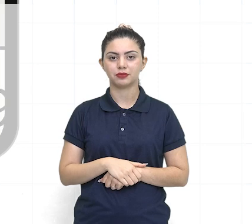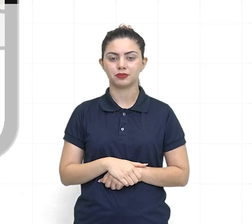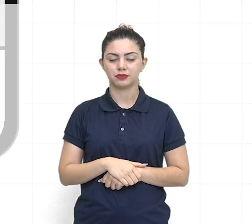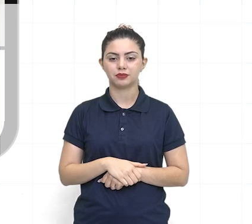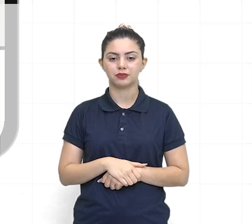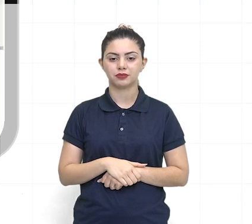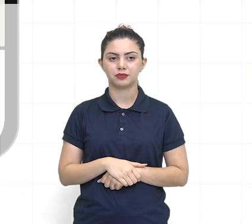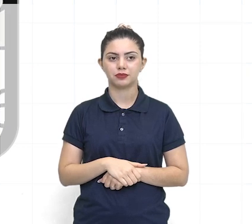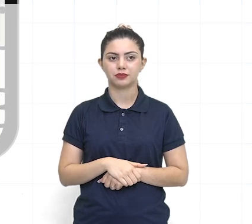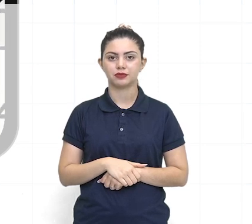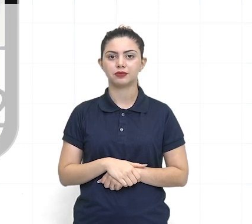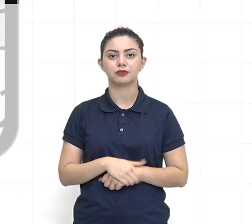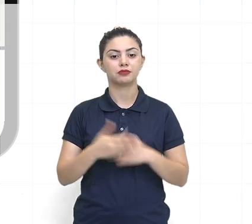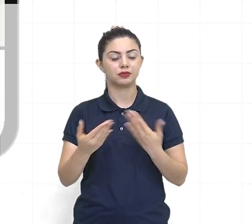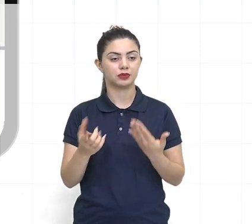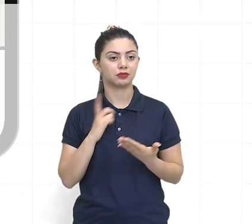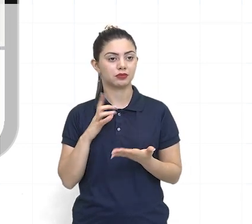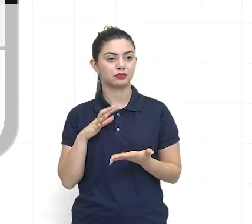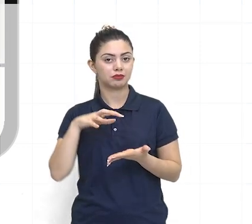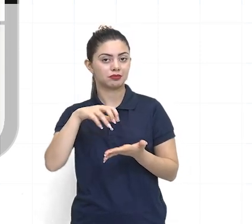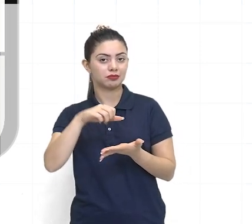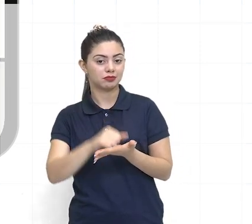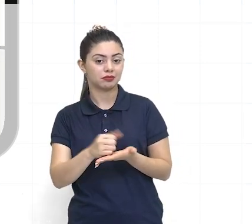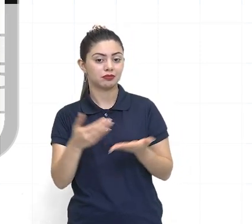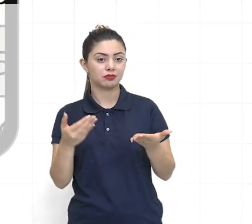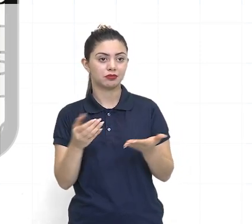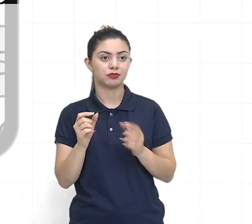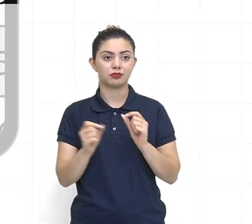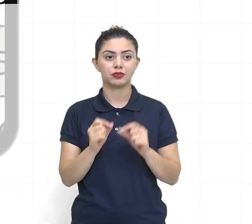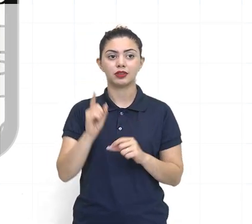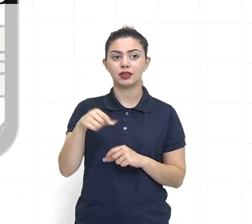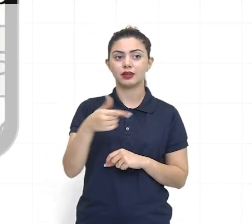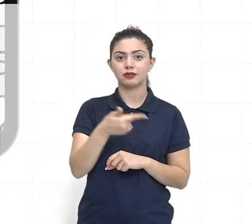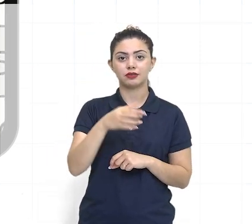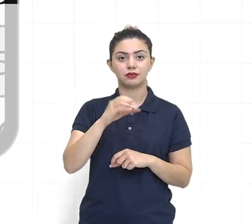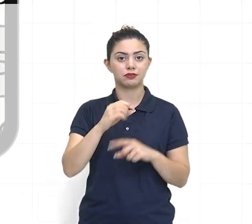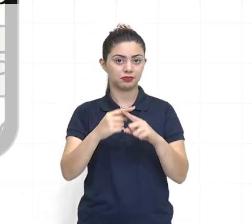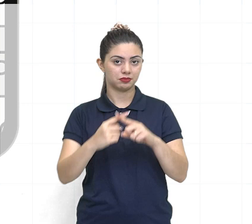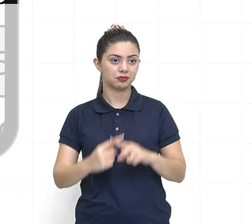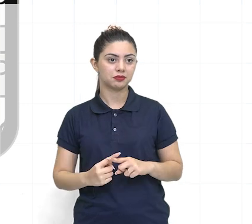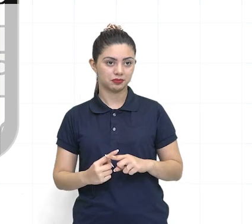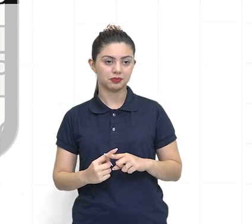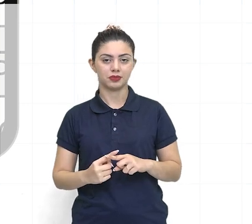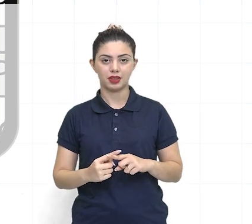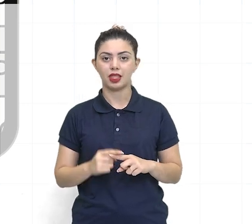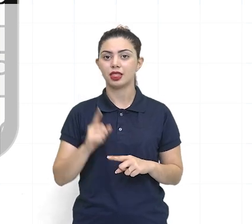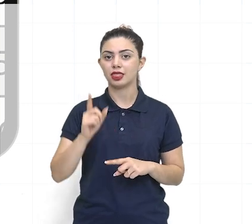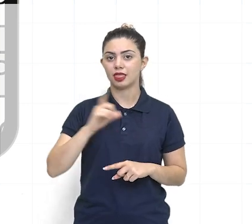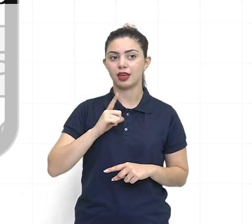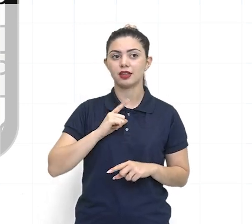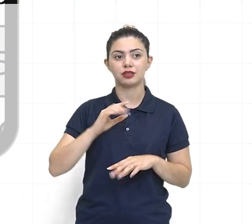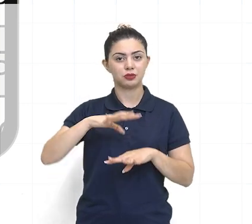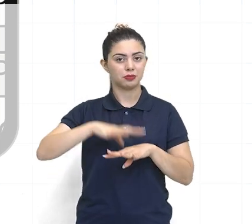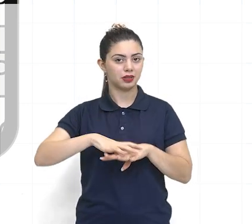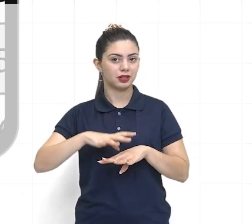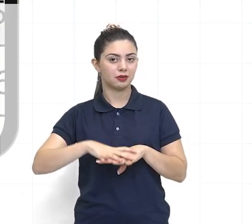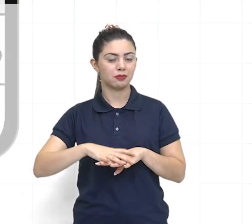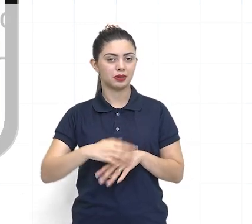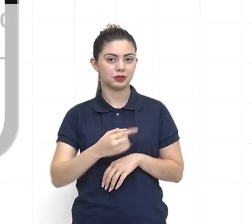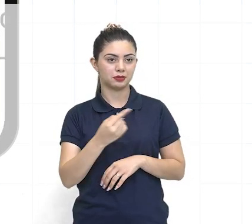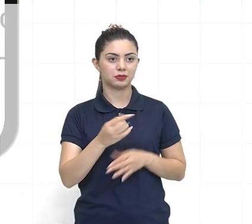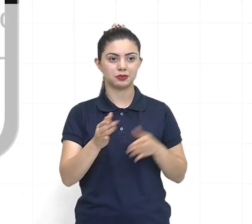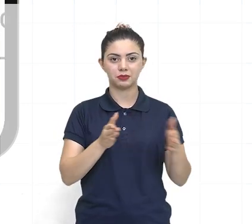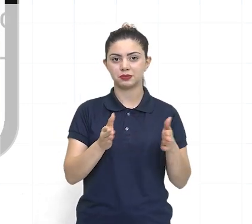18.617.336 alunos inscritos na 20ª Olimpíada de Matemática da